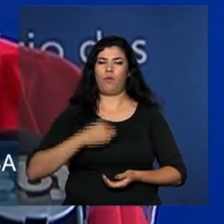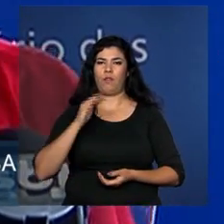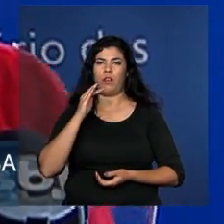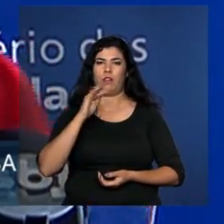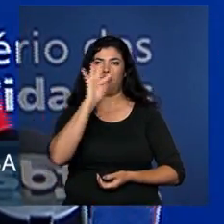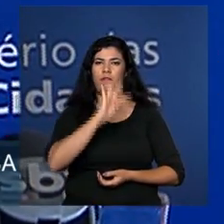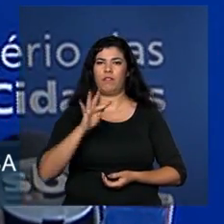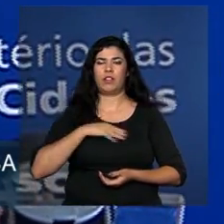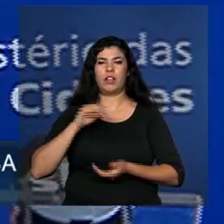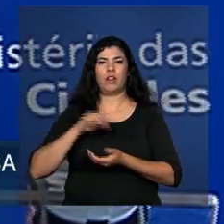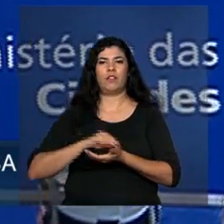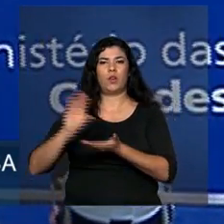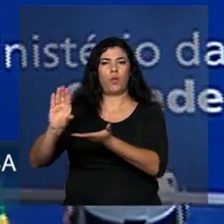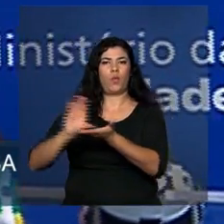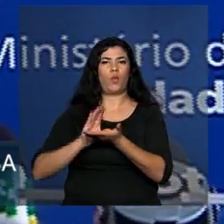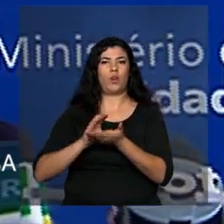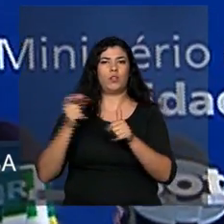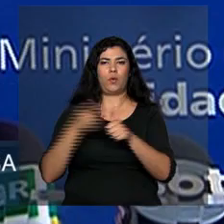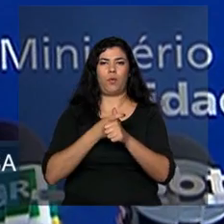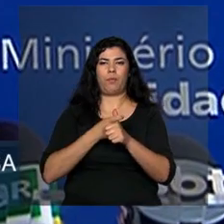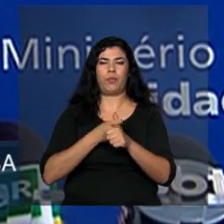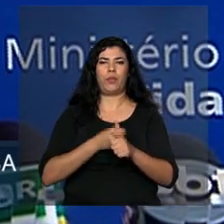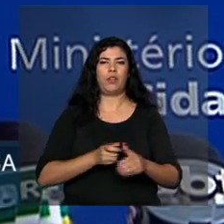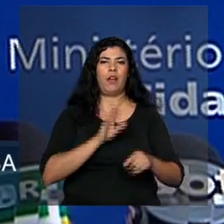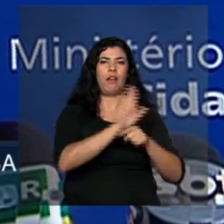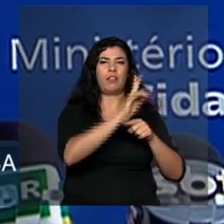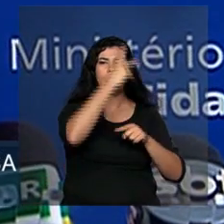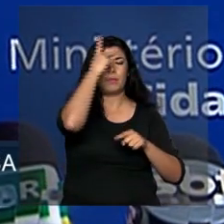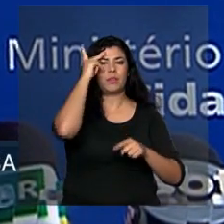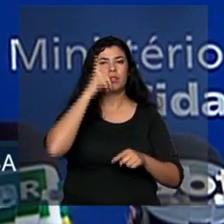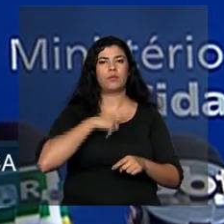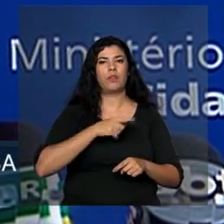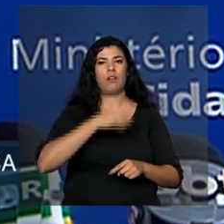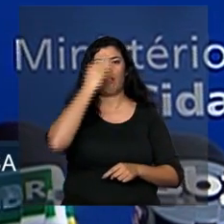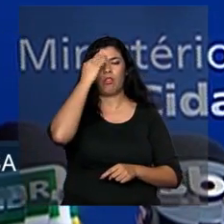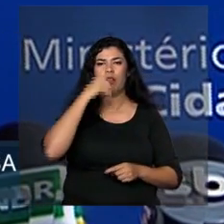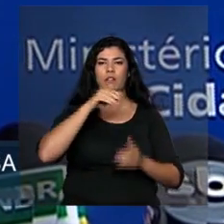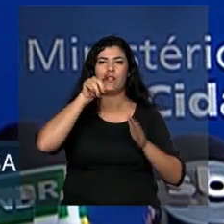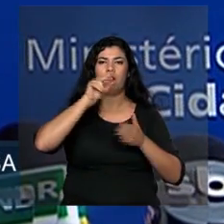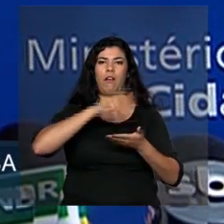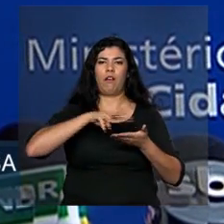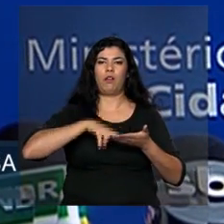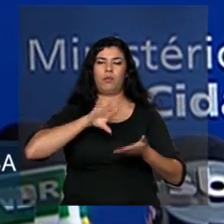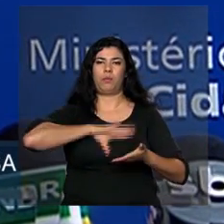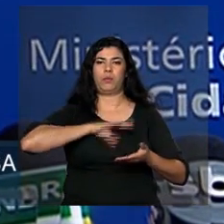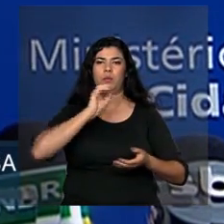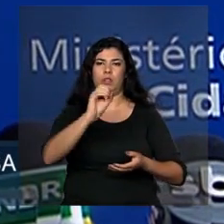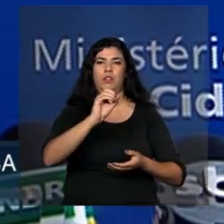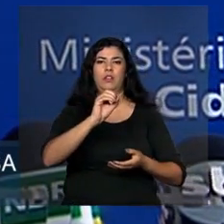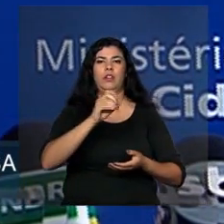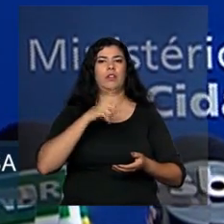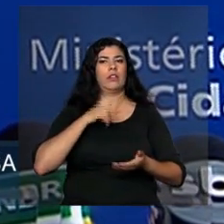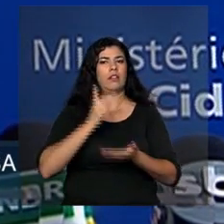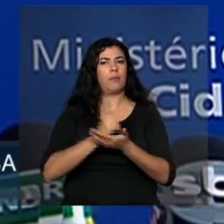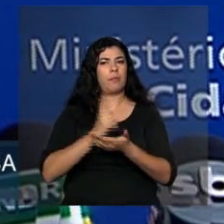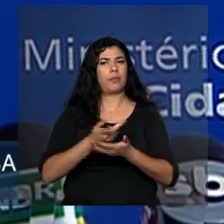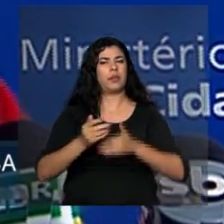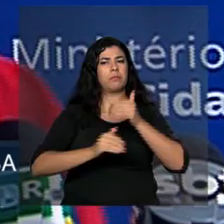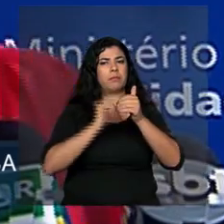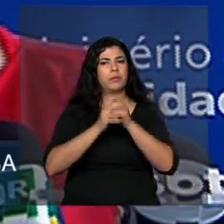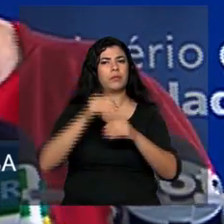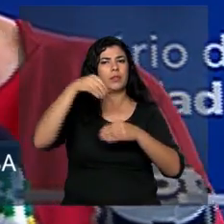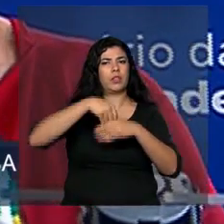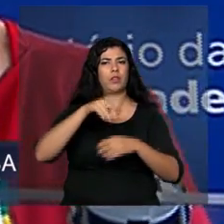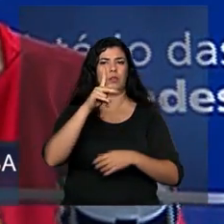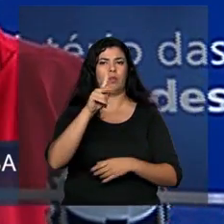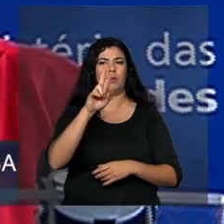dos contribuintes e dar um financiamento para quem tem zero em português. Não só tem de ter o mesmo desempenho do ProUni,